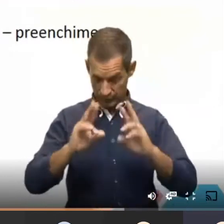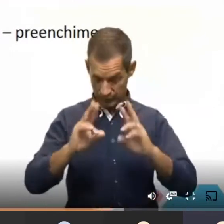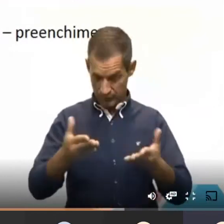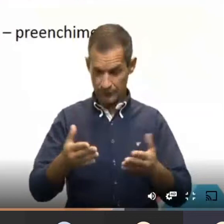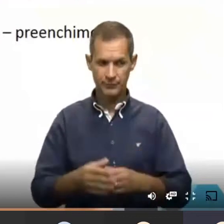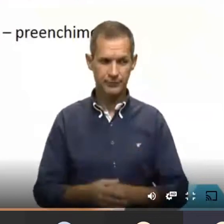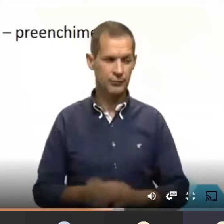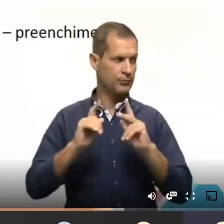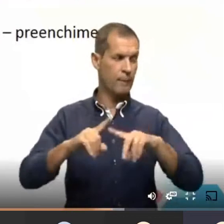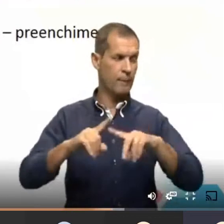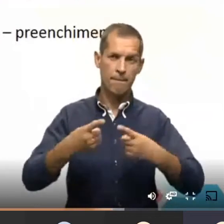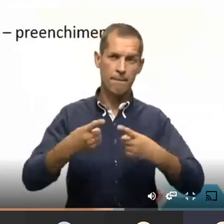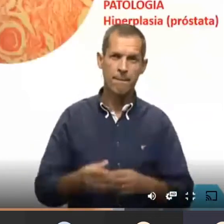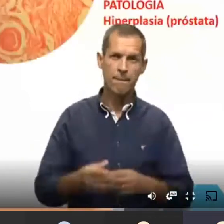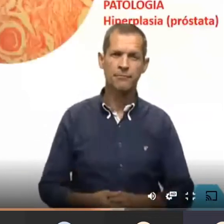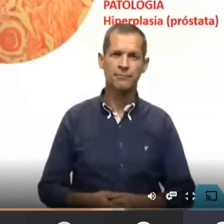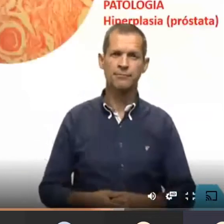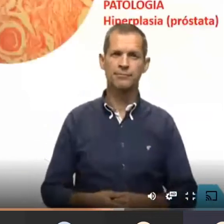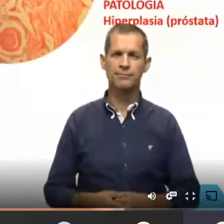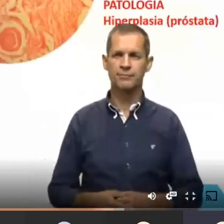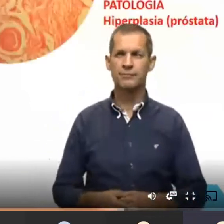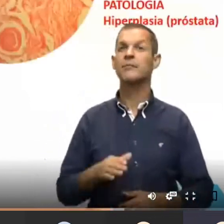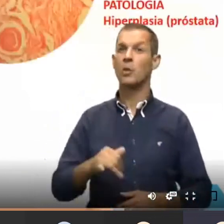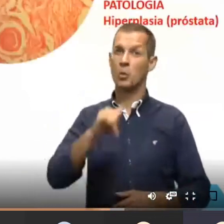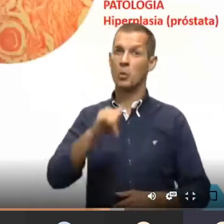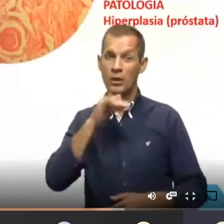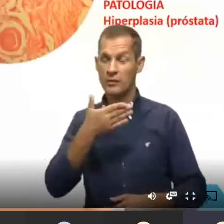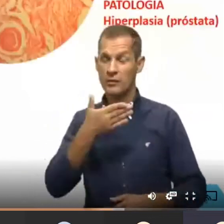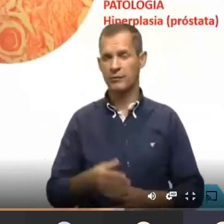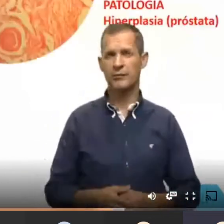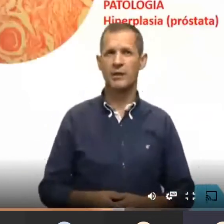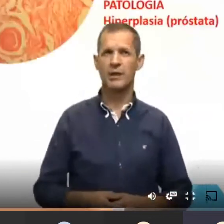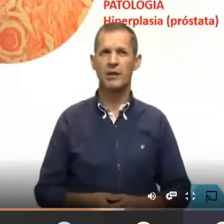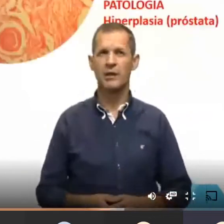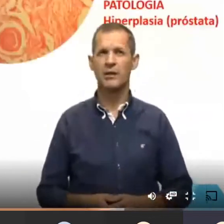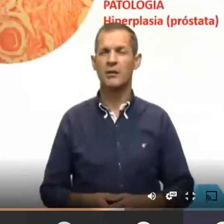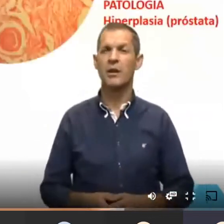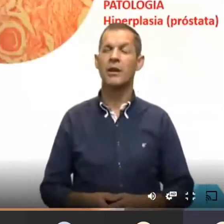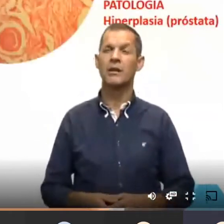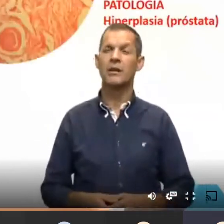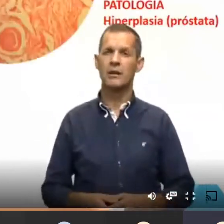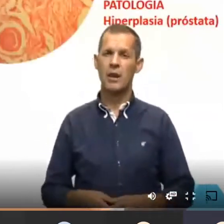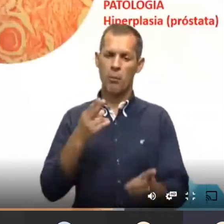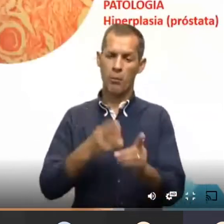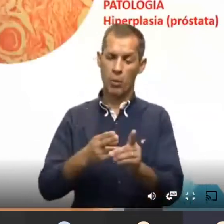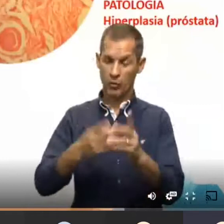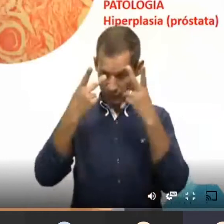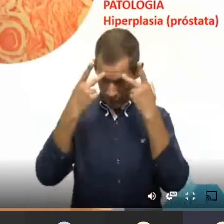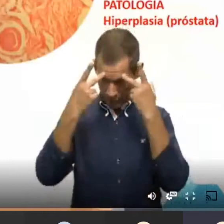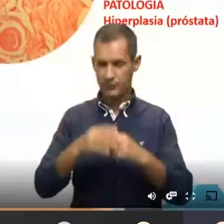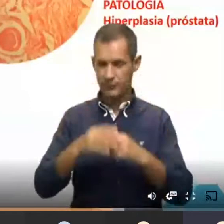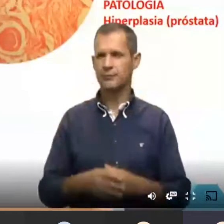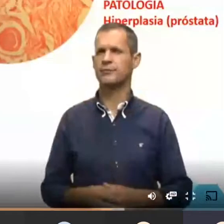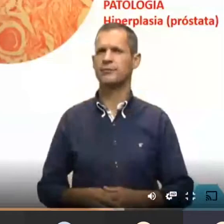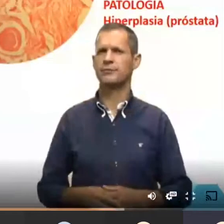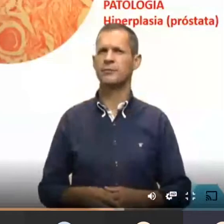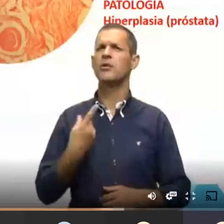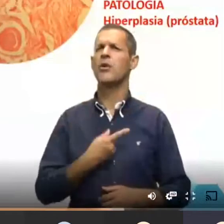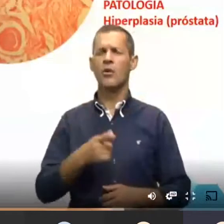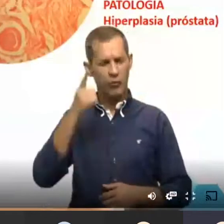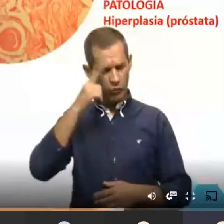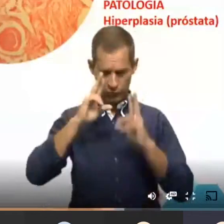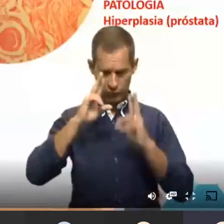vocês observem, ok? Então, por exemplo, na próstata normal,